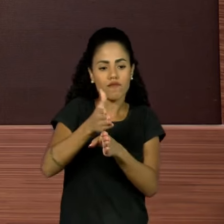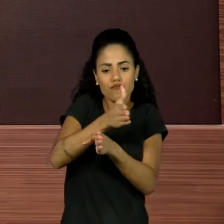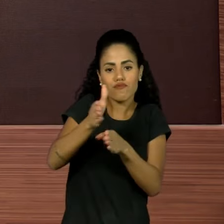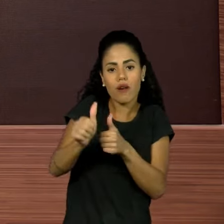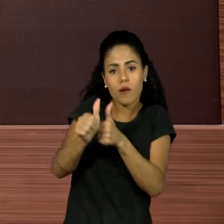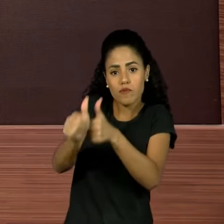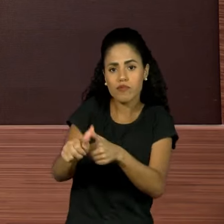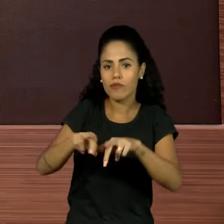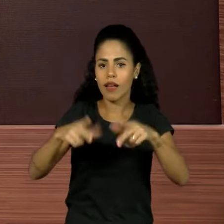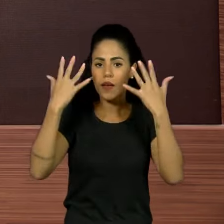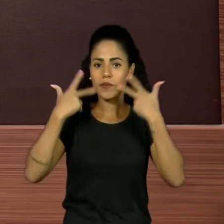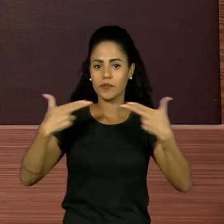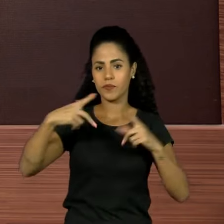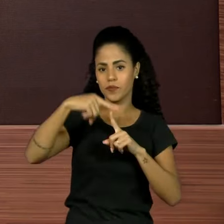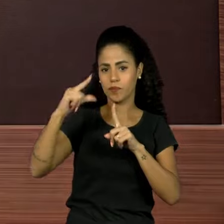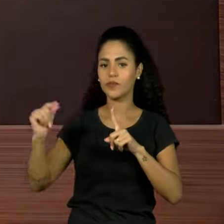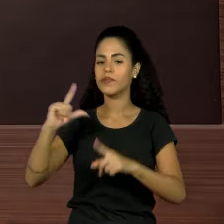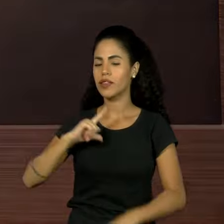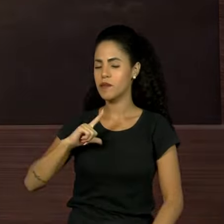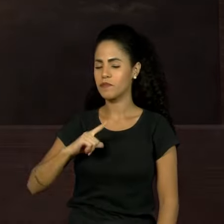e animais.